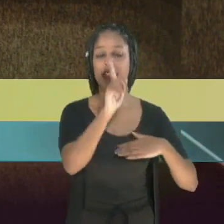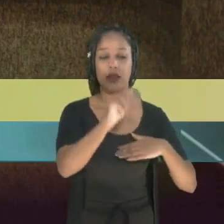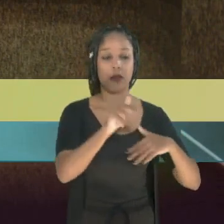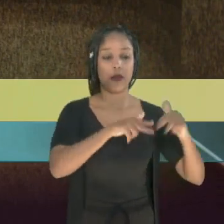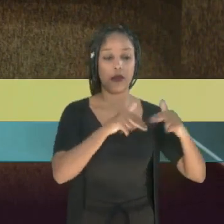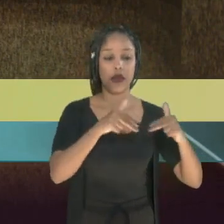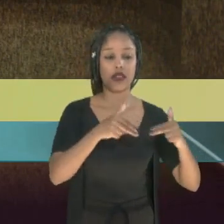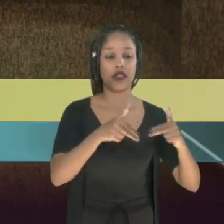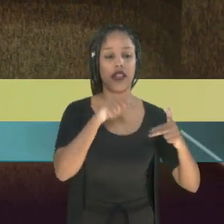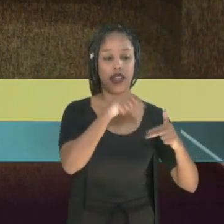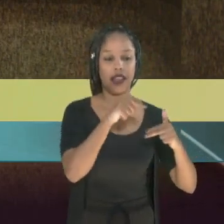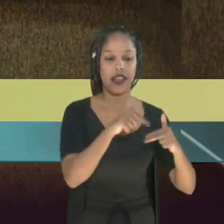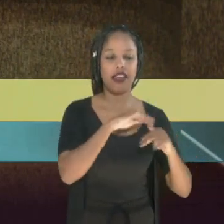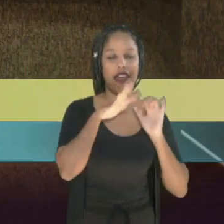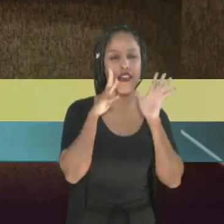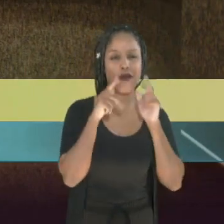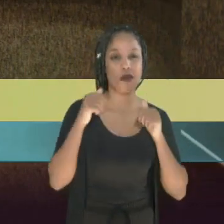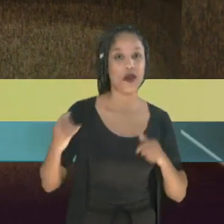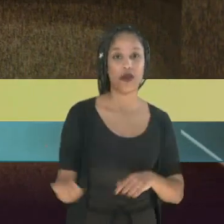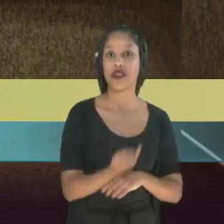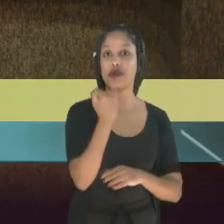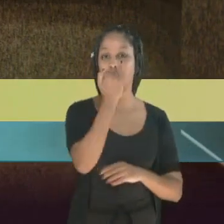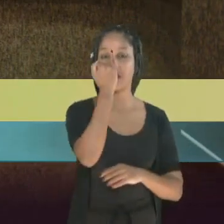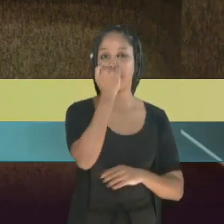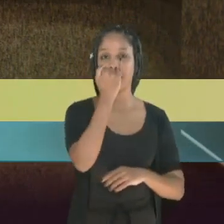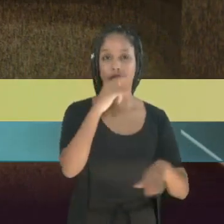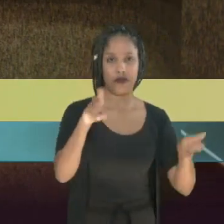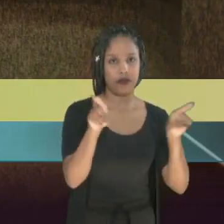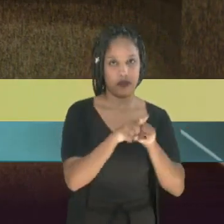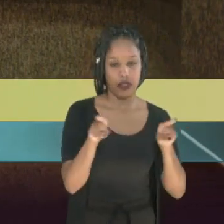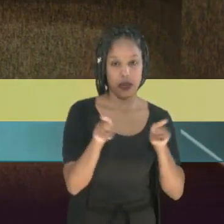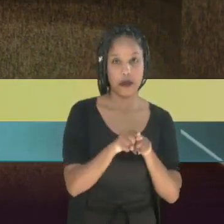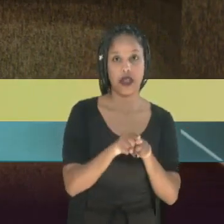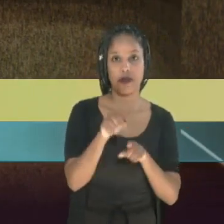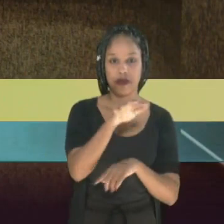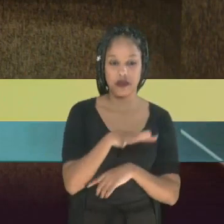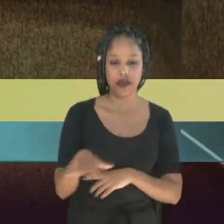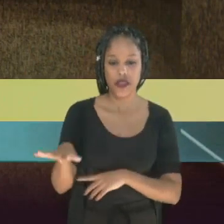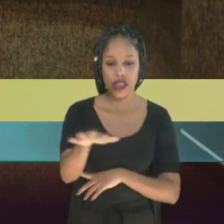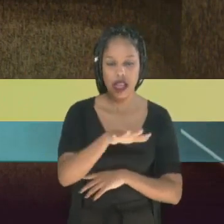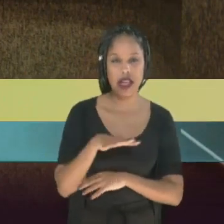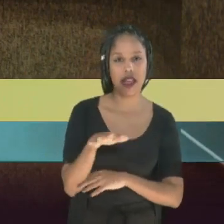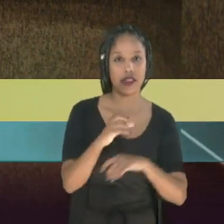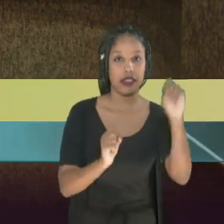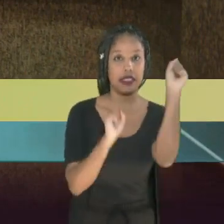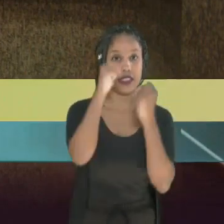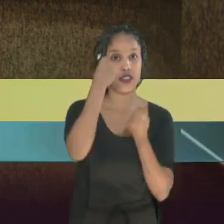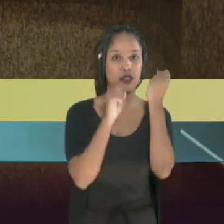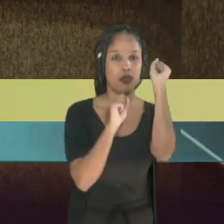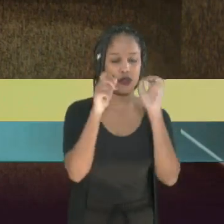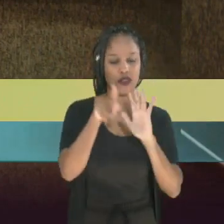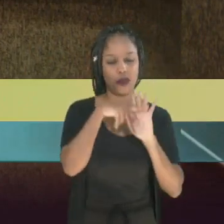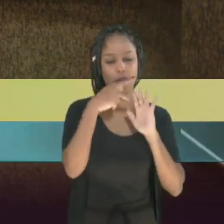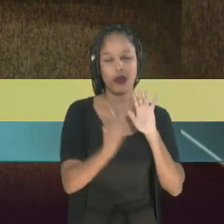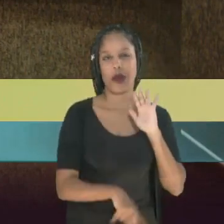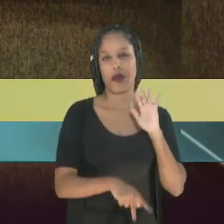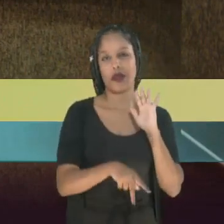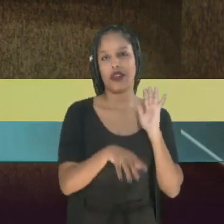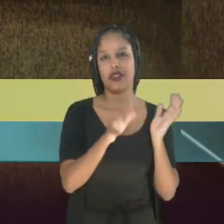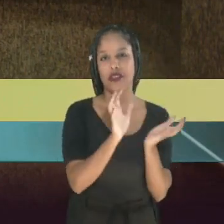produção agrícola, e que também não destrua a cadeia produtiva da apicultura em Pernambuco e em nosso país.